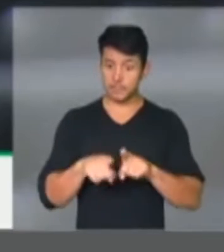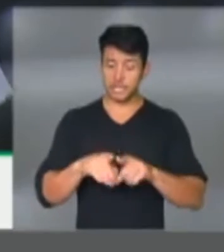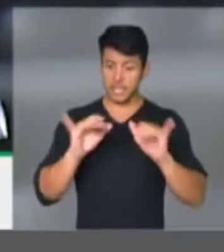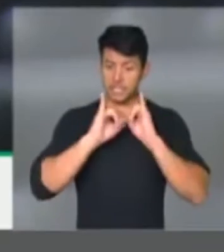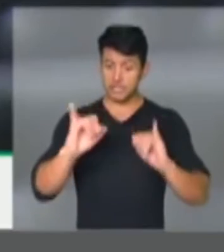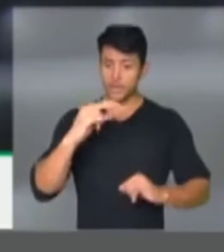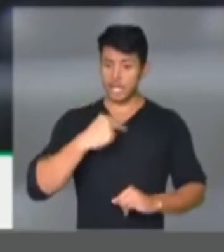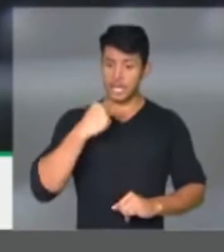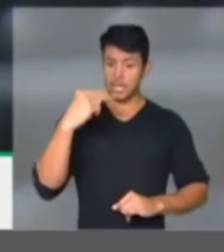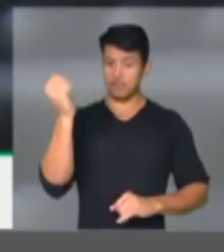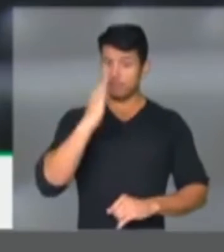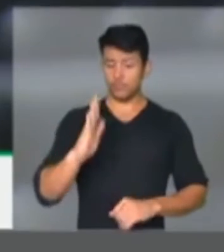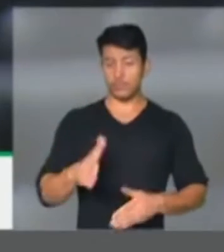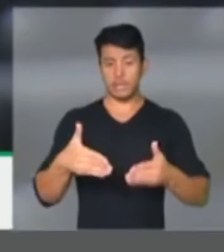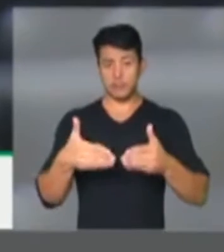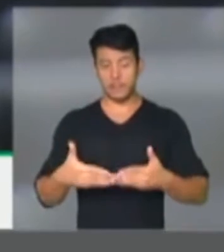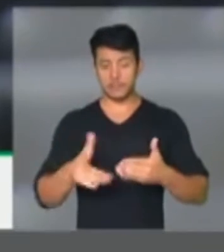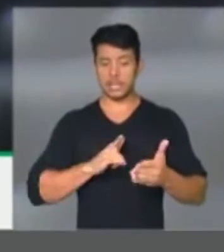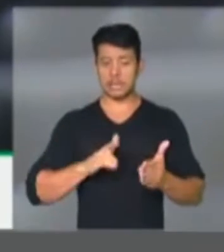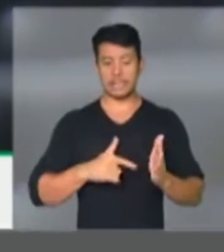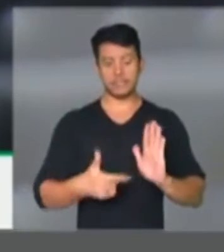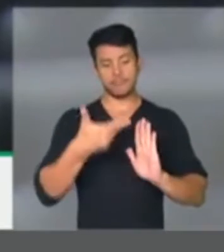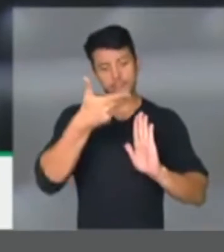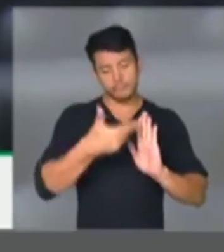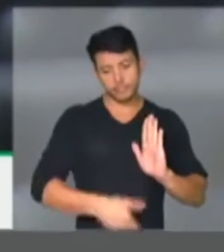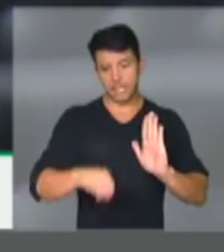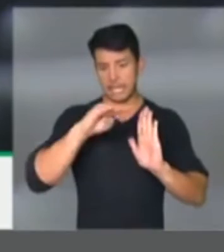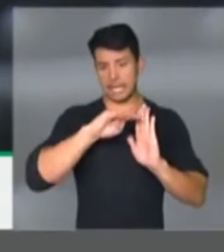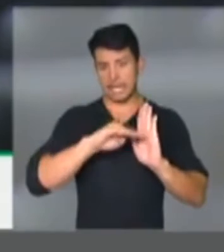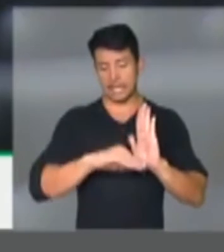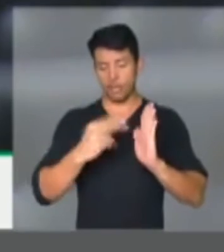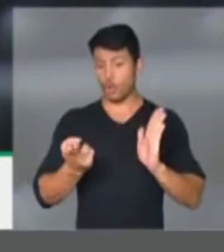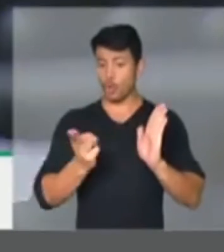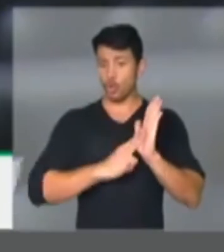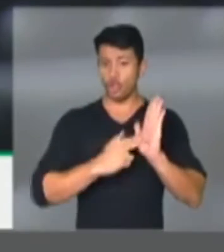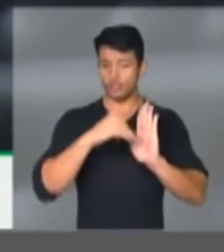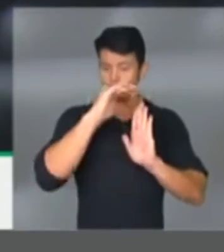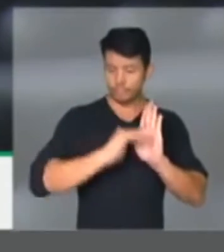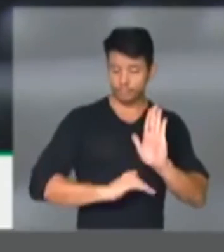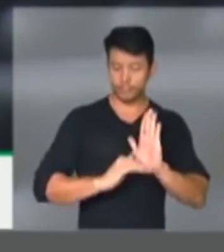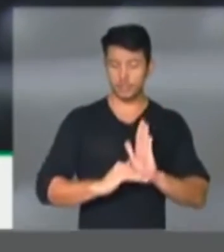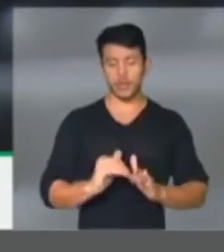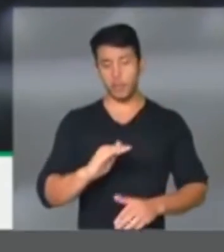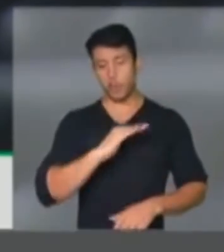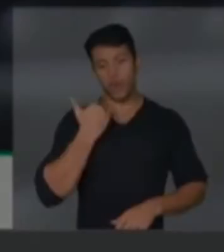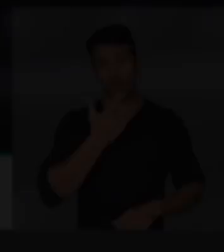do Brasil e dar como lido toda a nota de pesar do nosso presidente nacional, Roberto Freire.